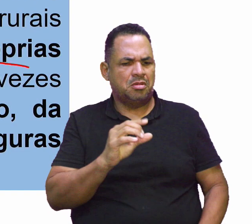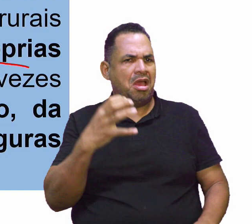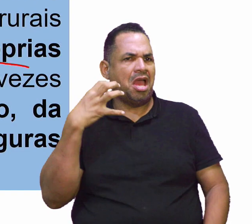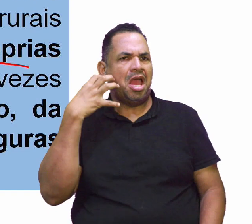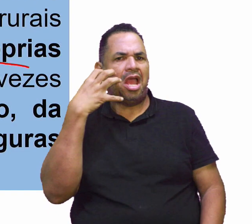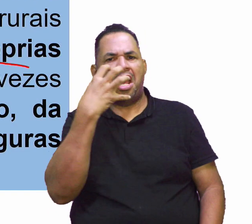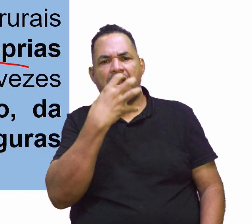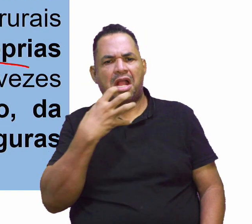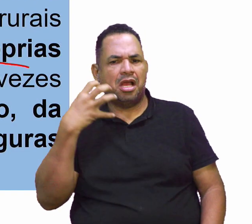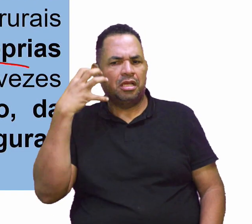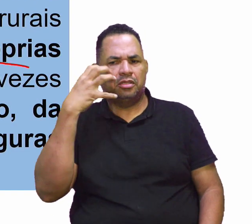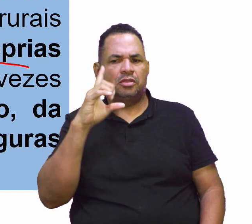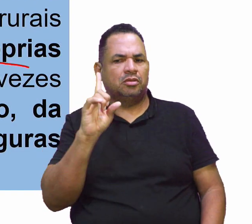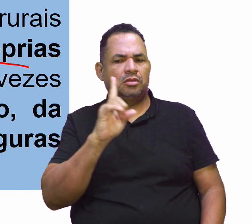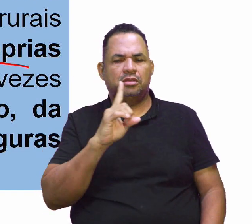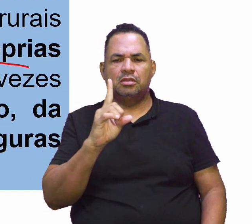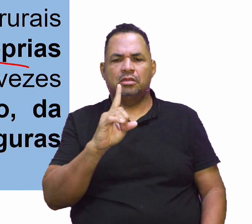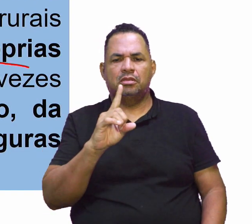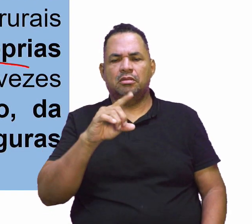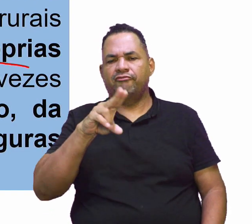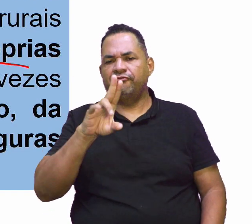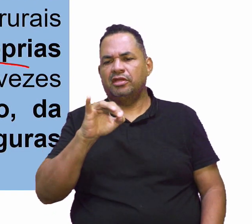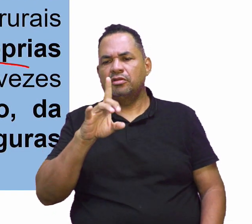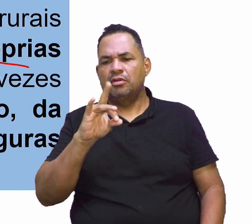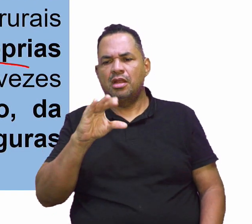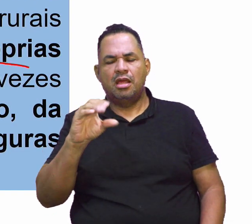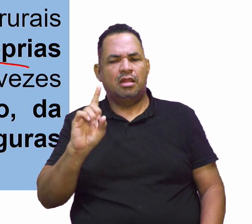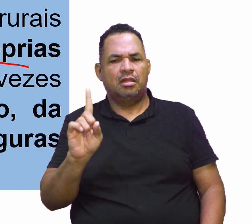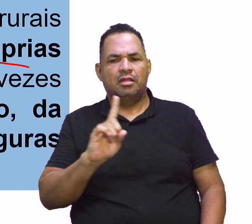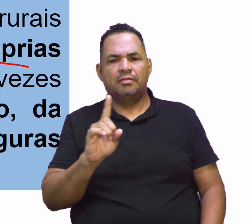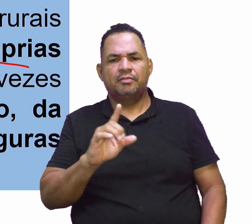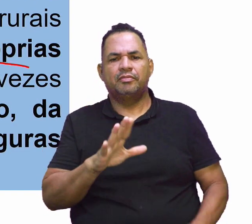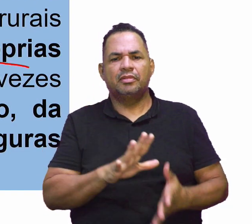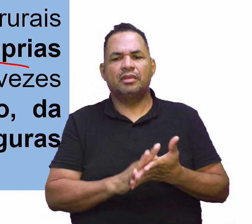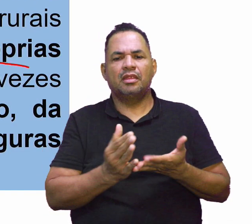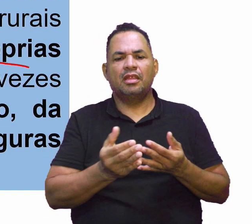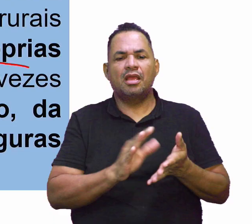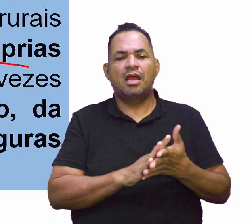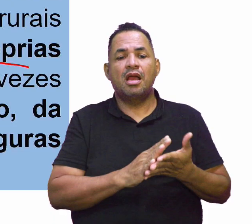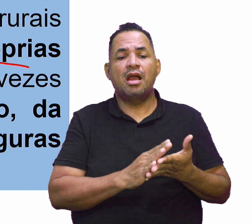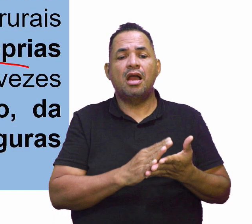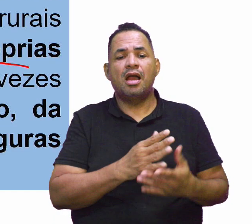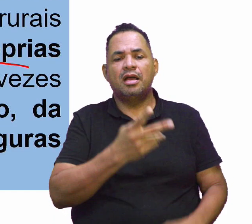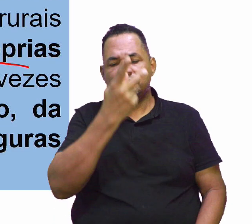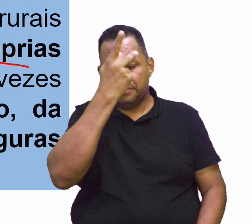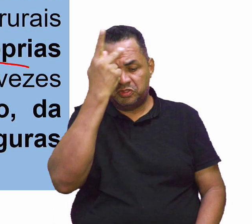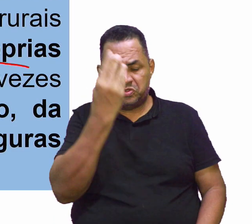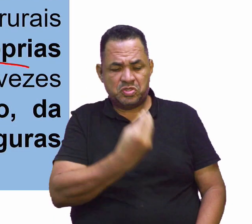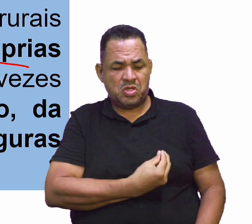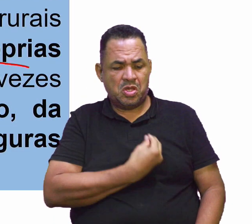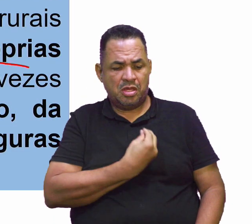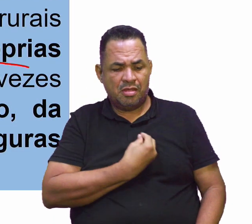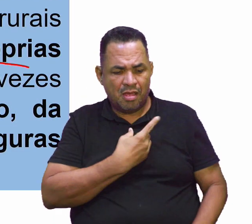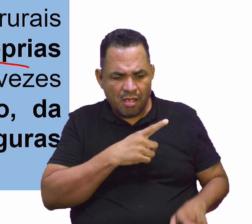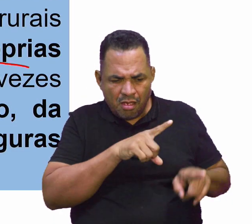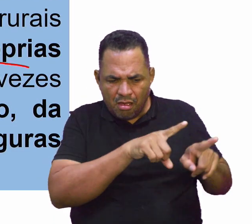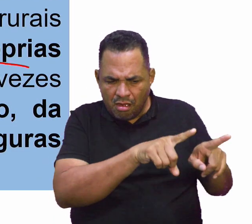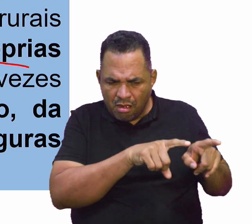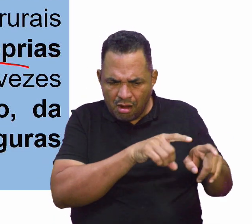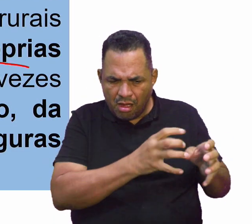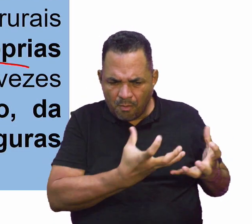certo? Esse sertanejo era o carinha que vivia no sertão, pessoal, no sertão. Então,